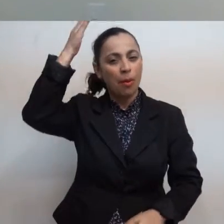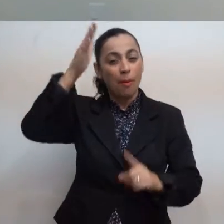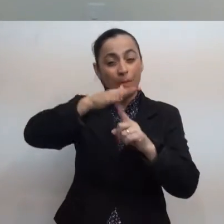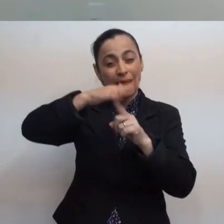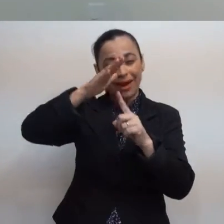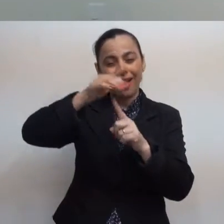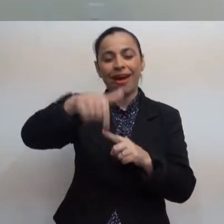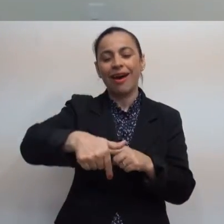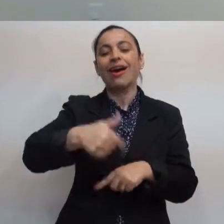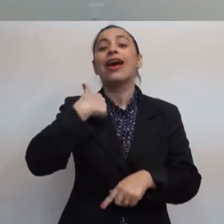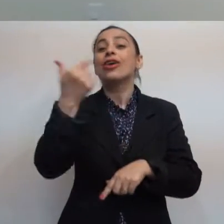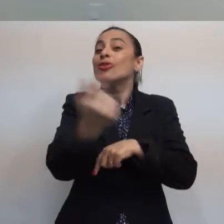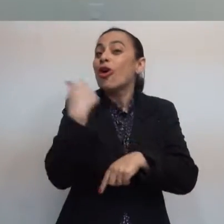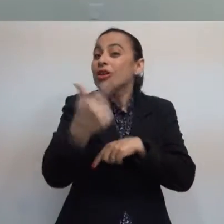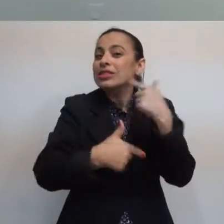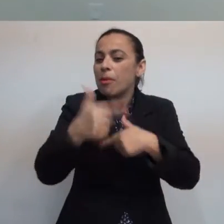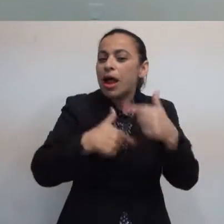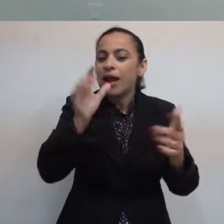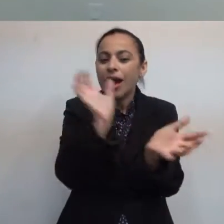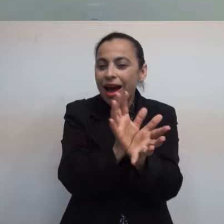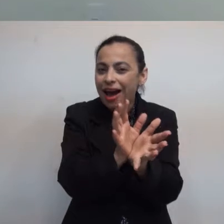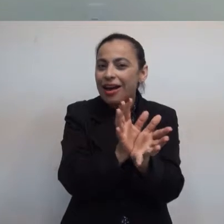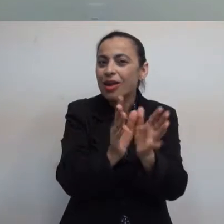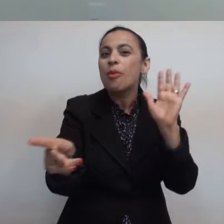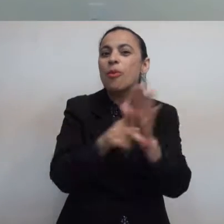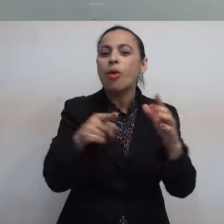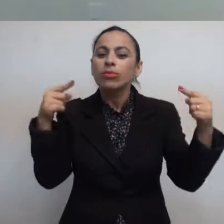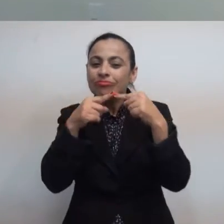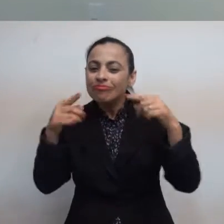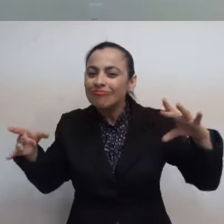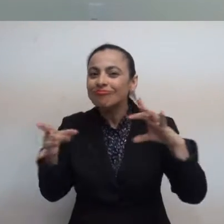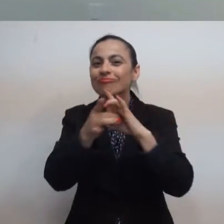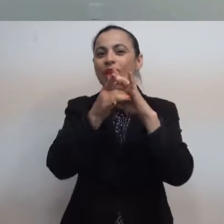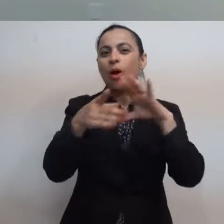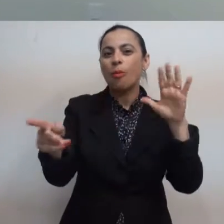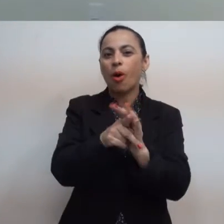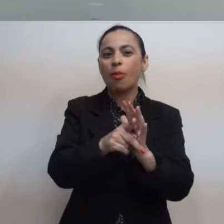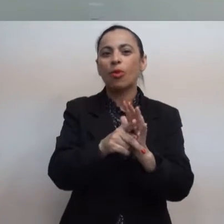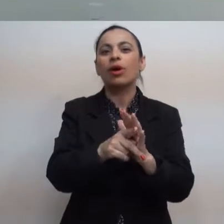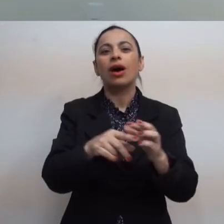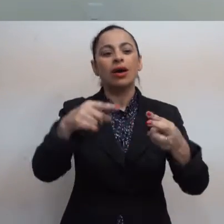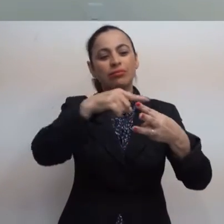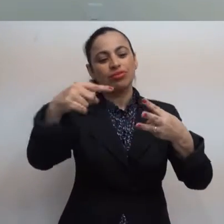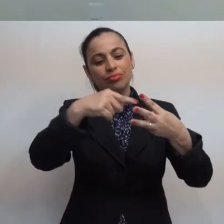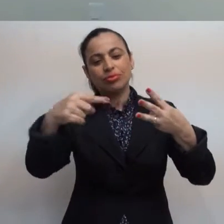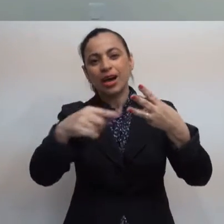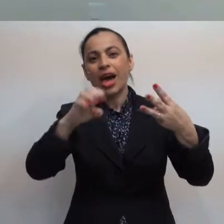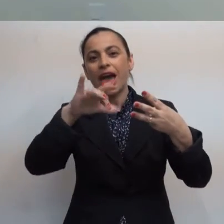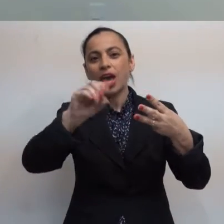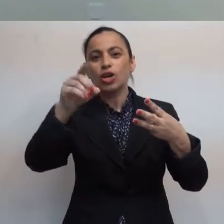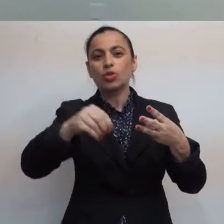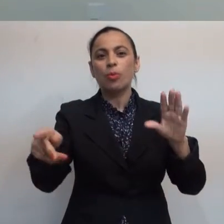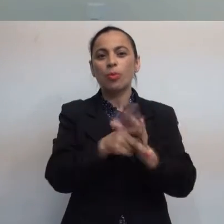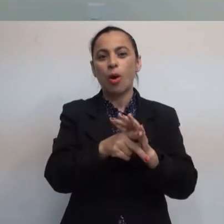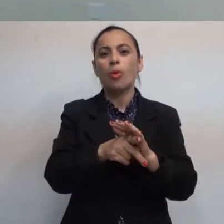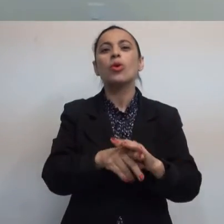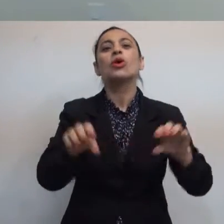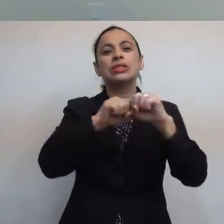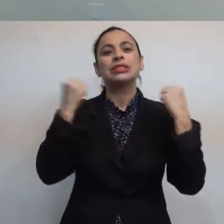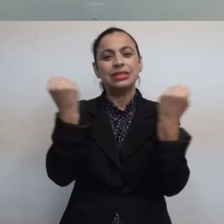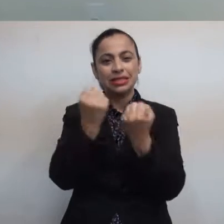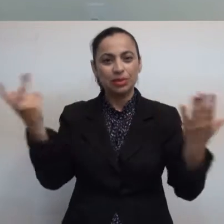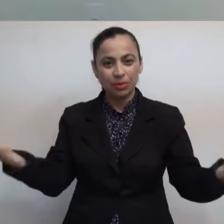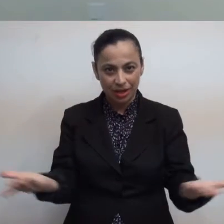do Paraná, e nós trabalhamos com algumas linhas que estão muito conectadas com os eixos que estamos trabalhando